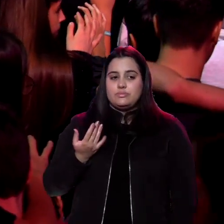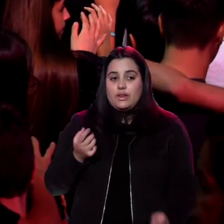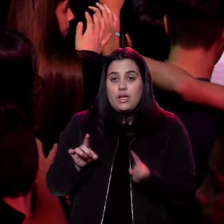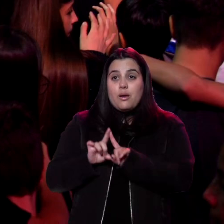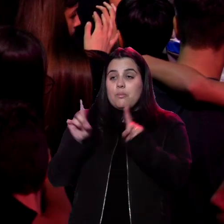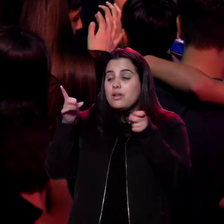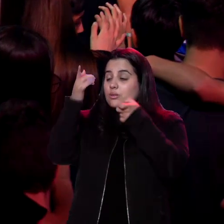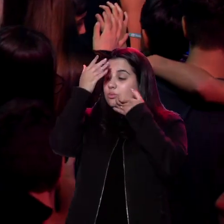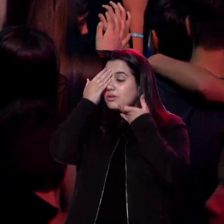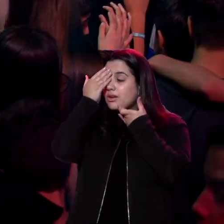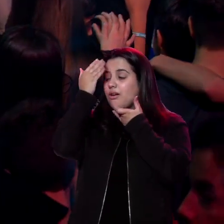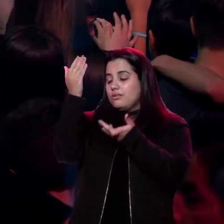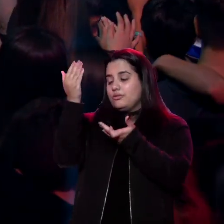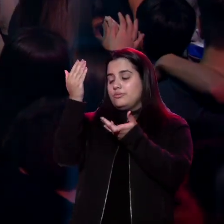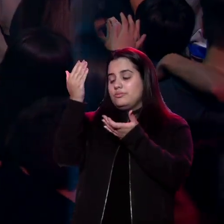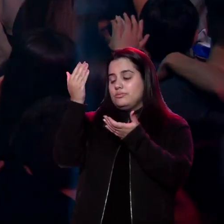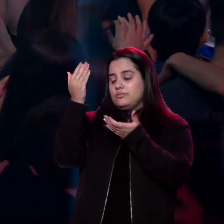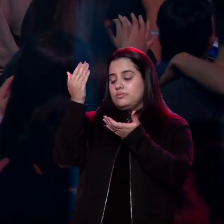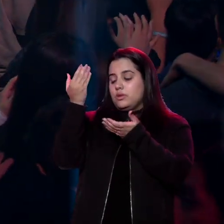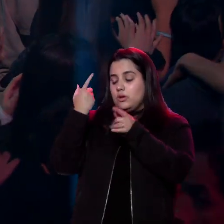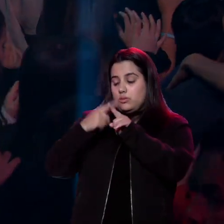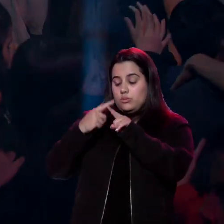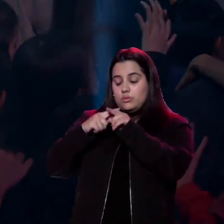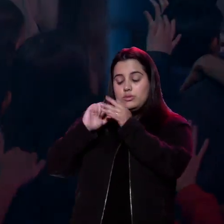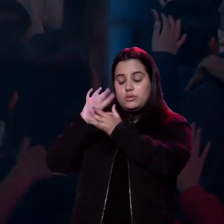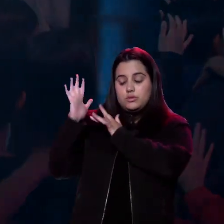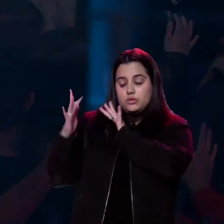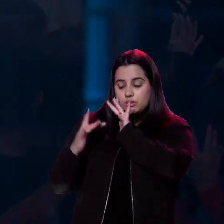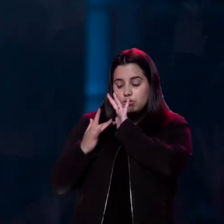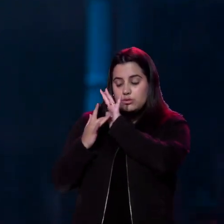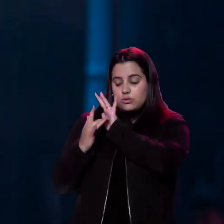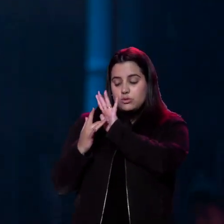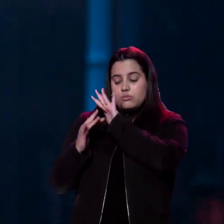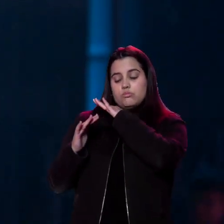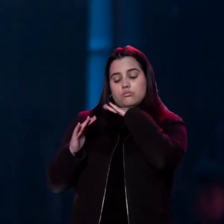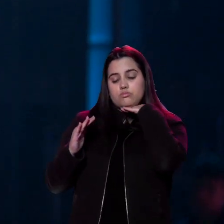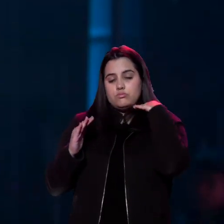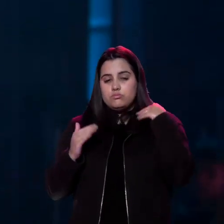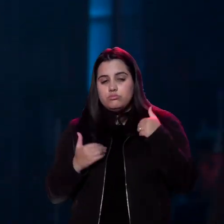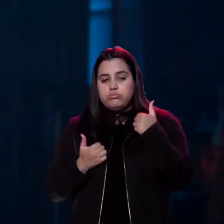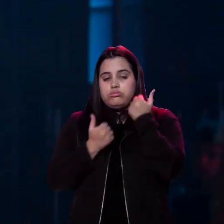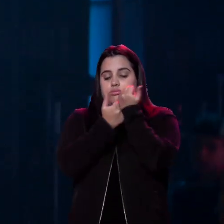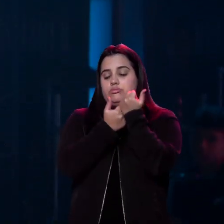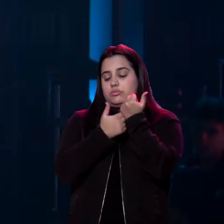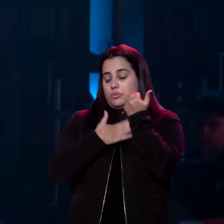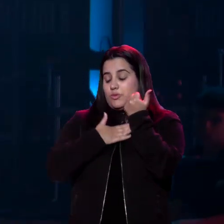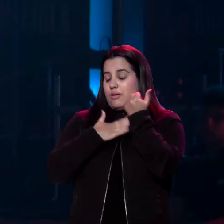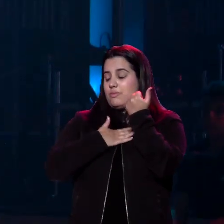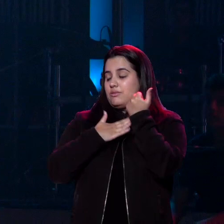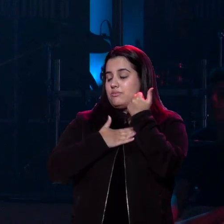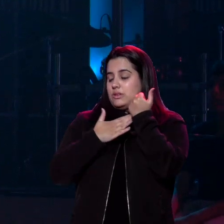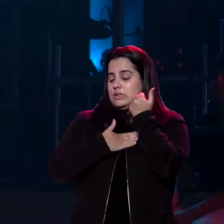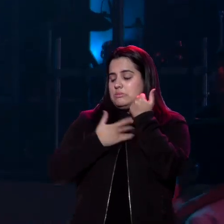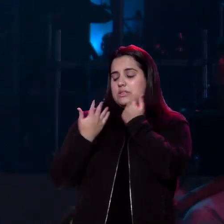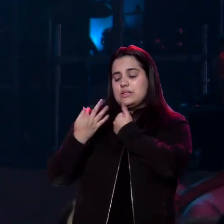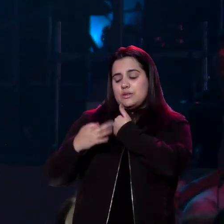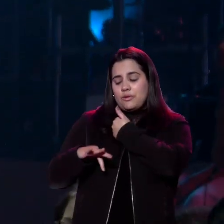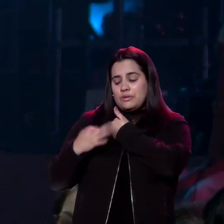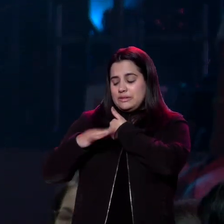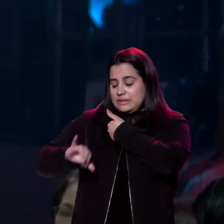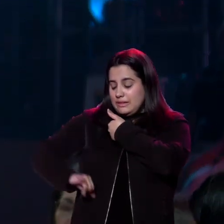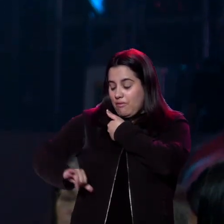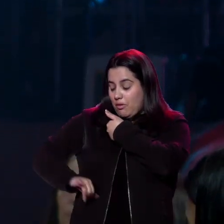Mas obrigado que Jesus morreu no meu lugar, sofreu a condenação